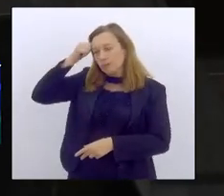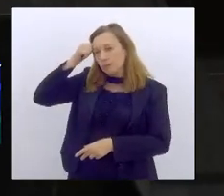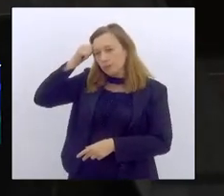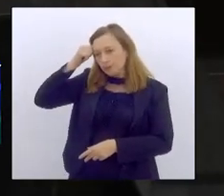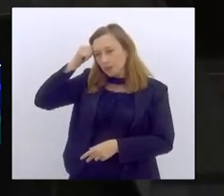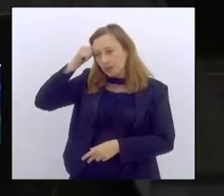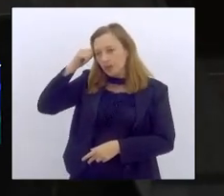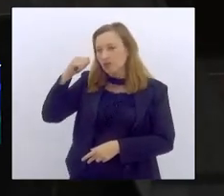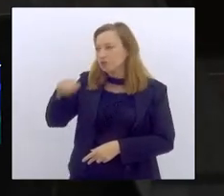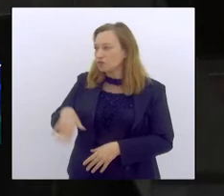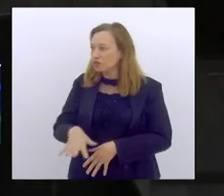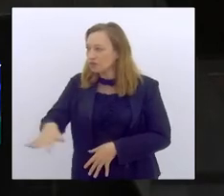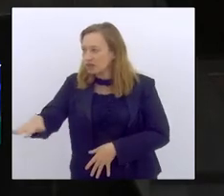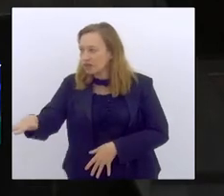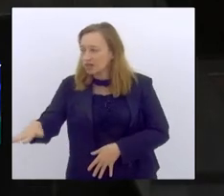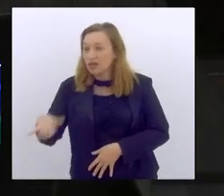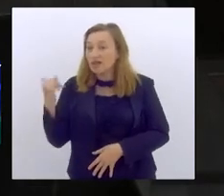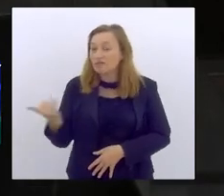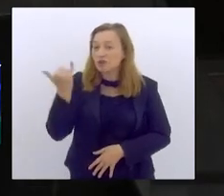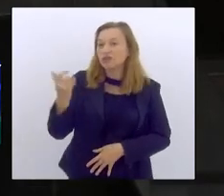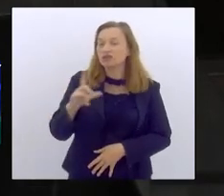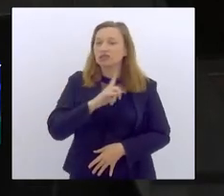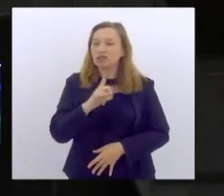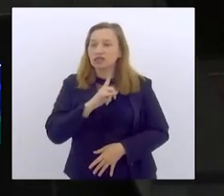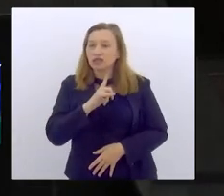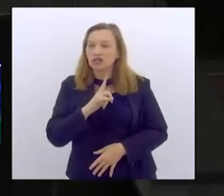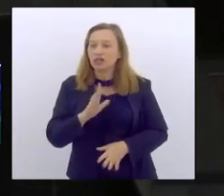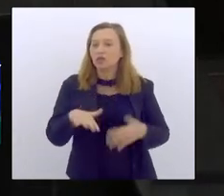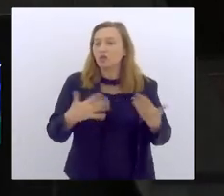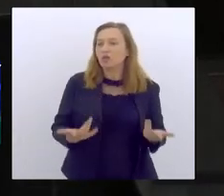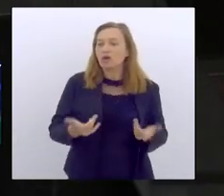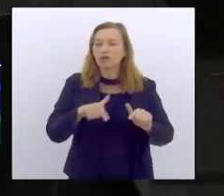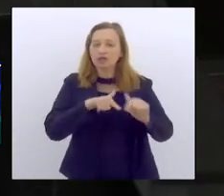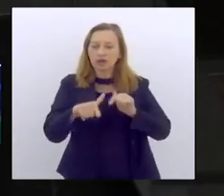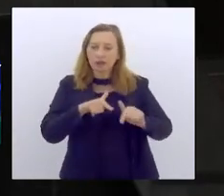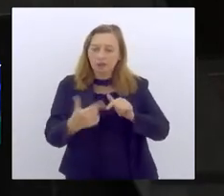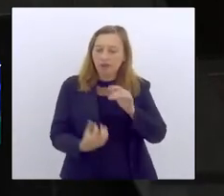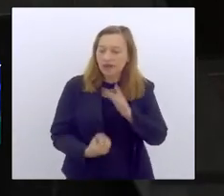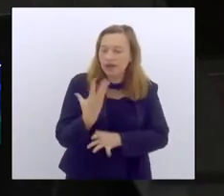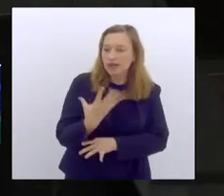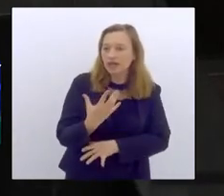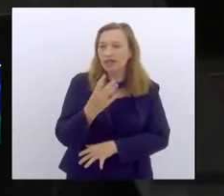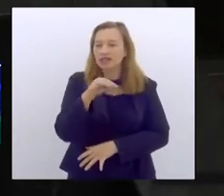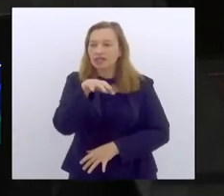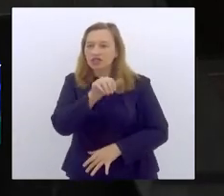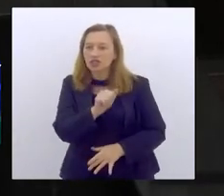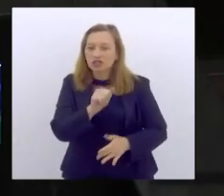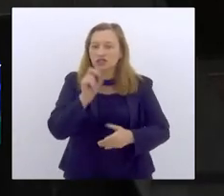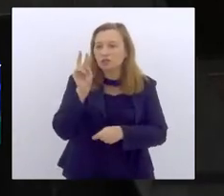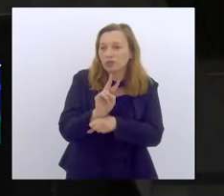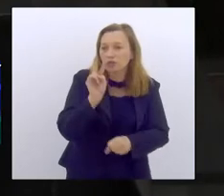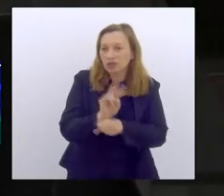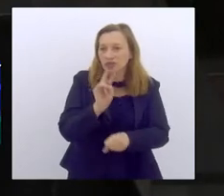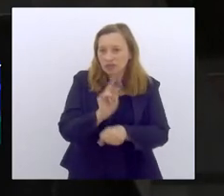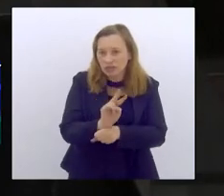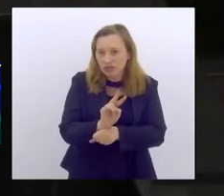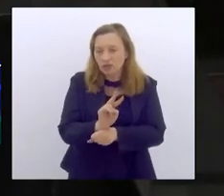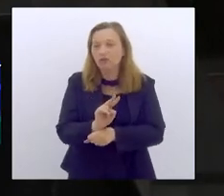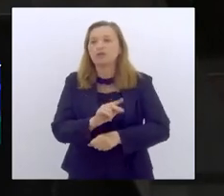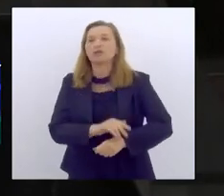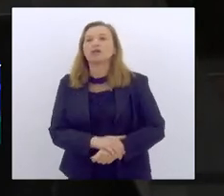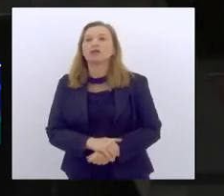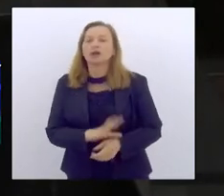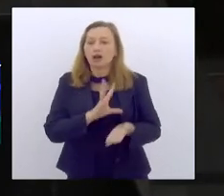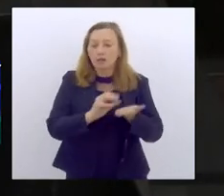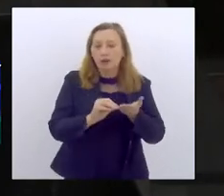lembrada a importância de temas com os quadris trabalham para construir essa agenda de prevenção à pauta evidentemente